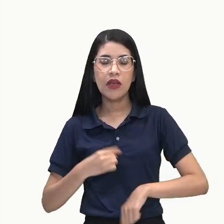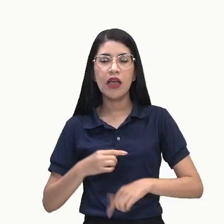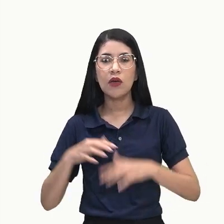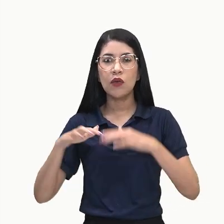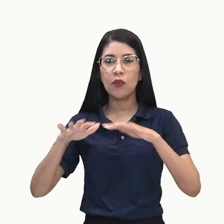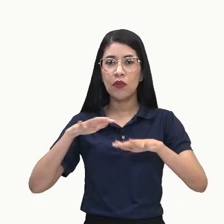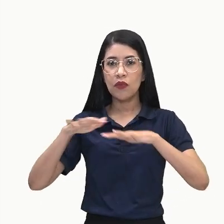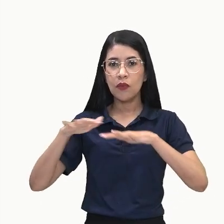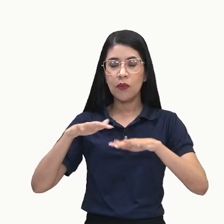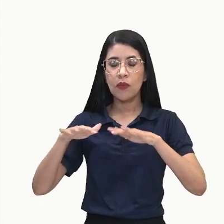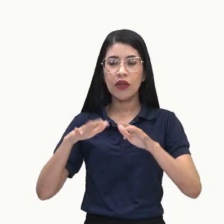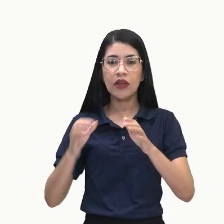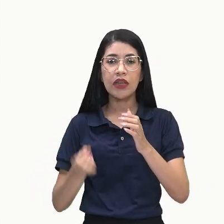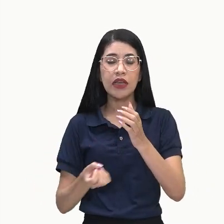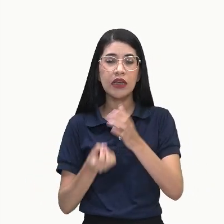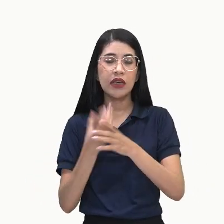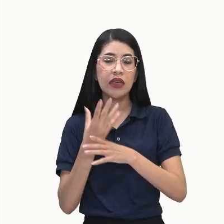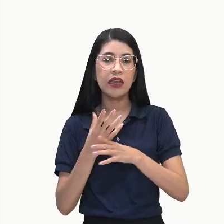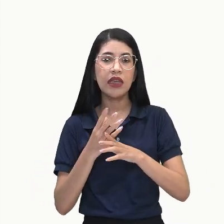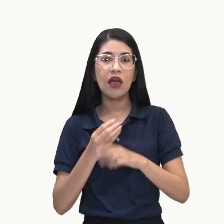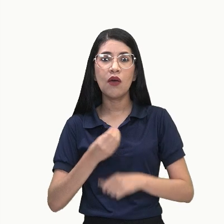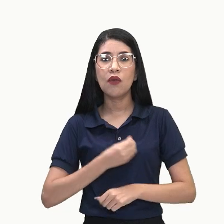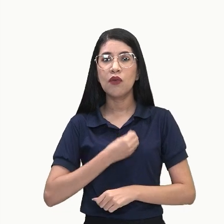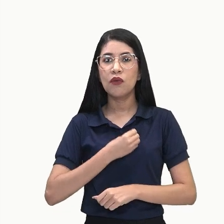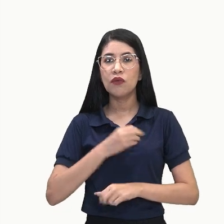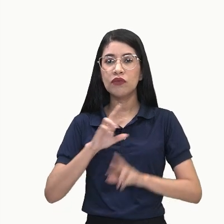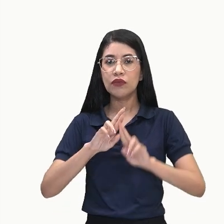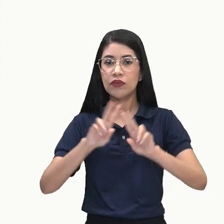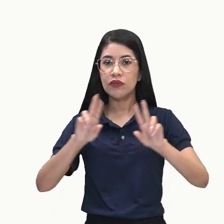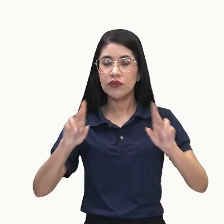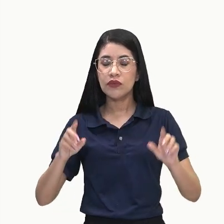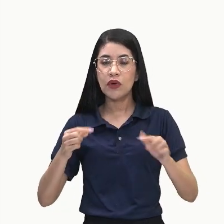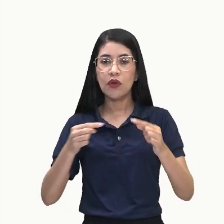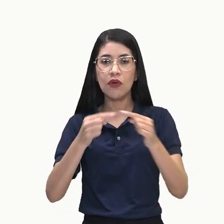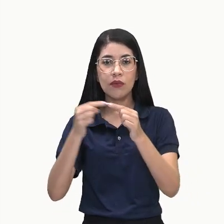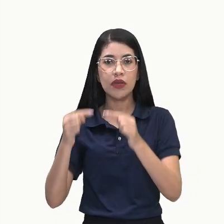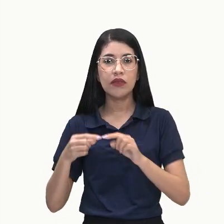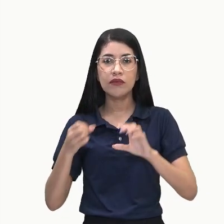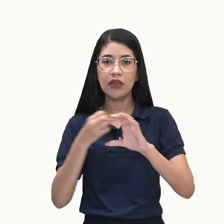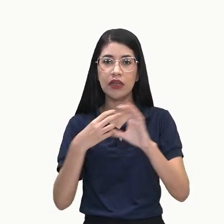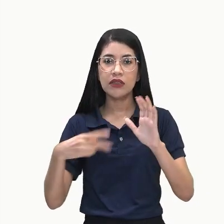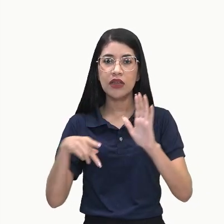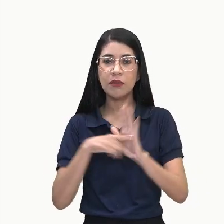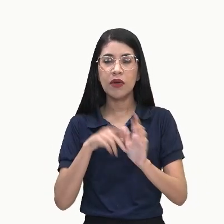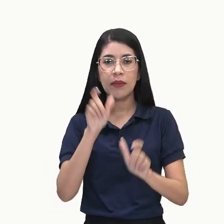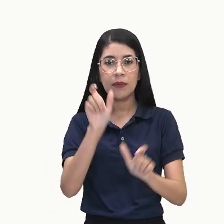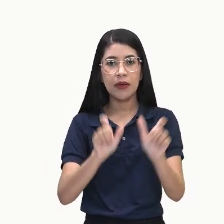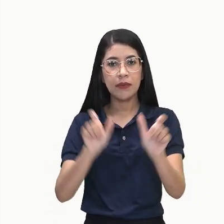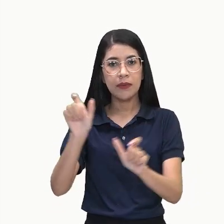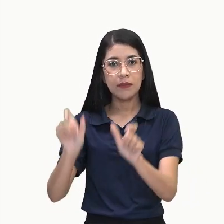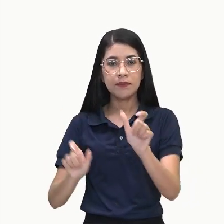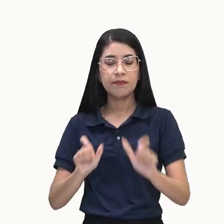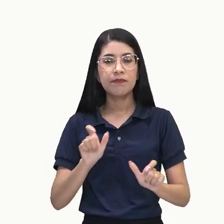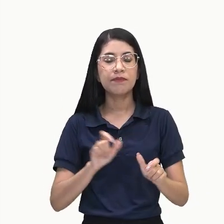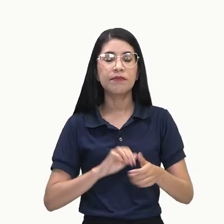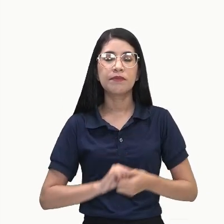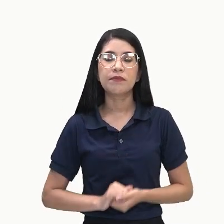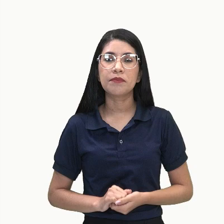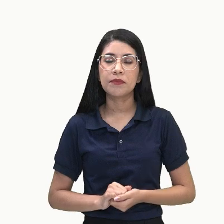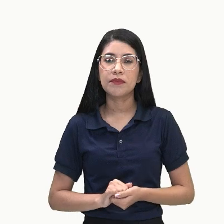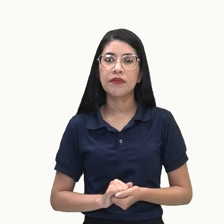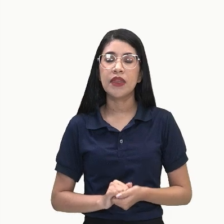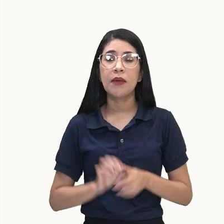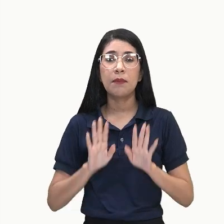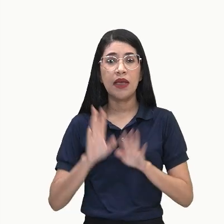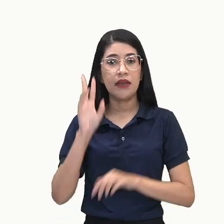formar o ser vivo como um todo, conforme as suas características que eles possuem, tá bom? Então,